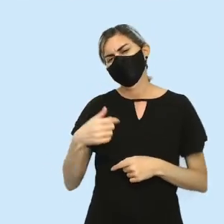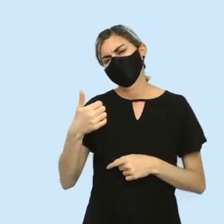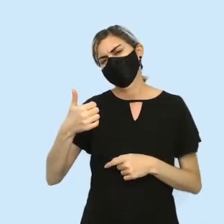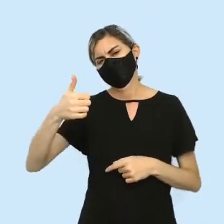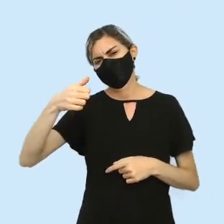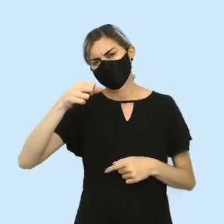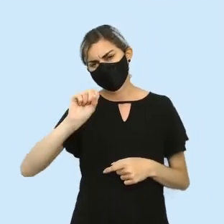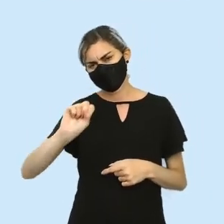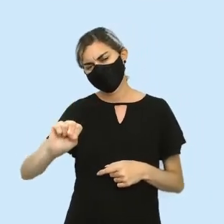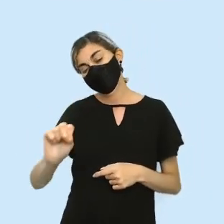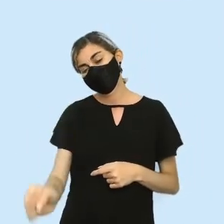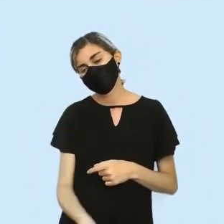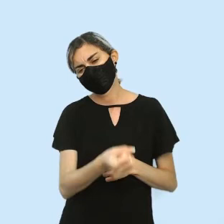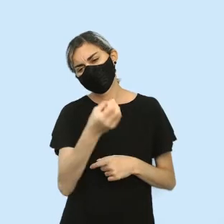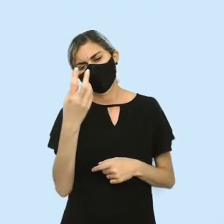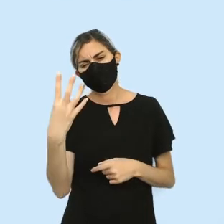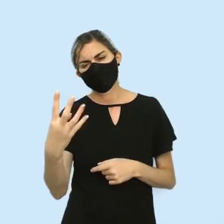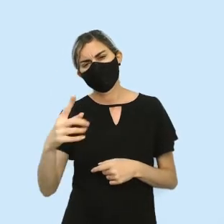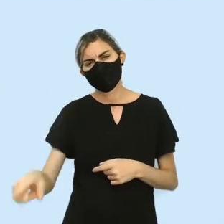4,18 ou